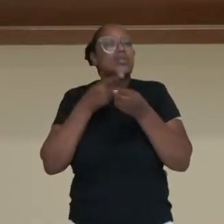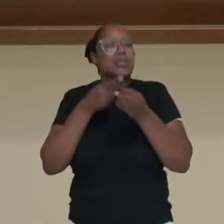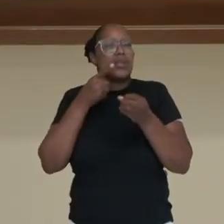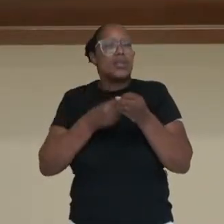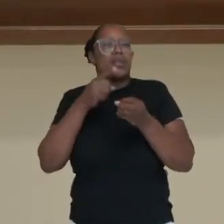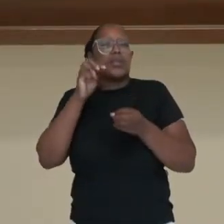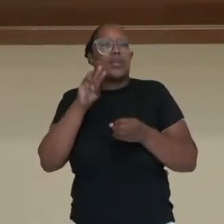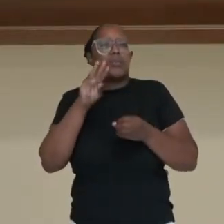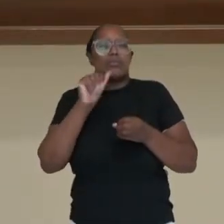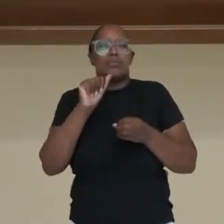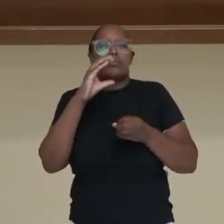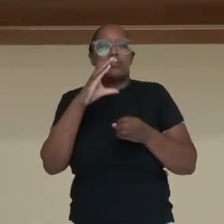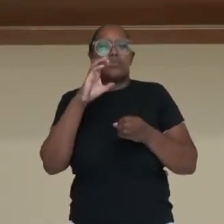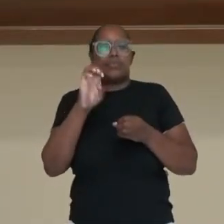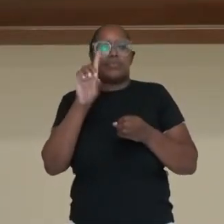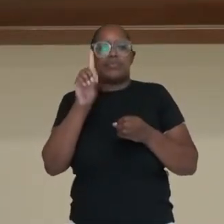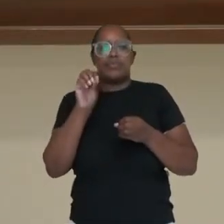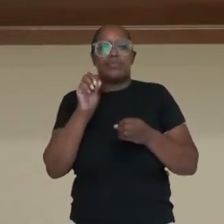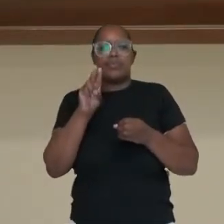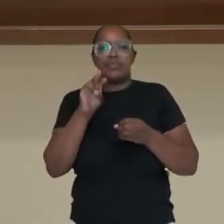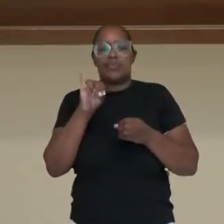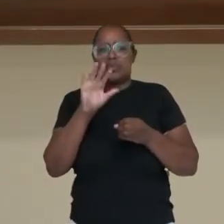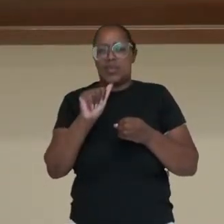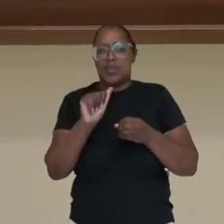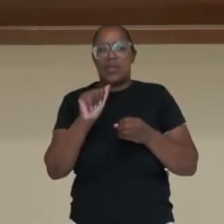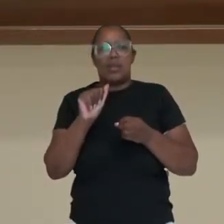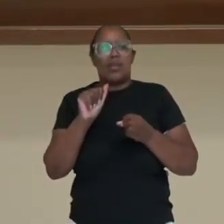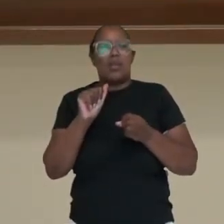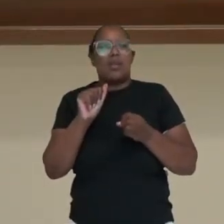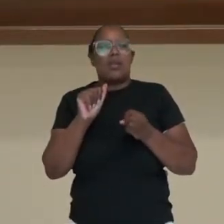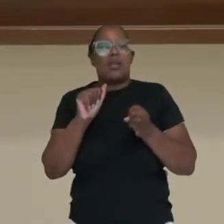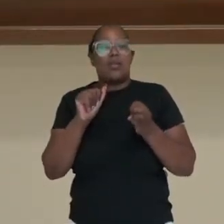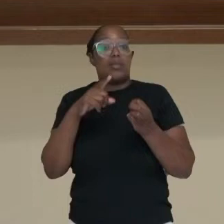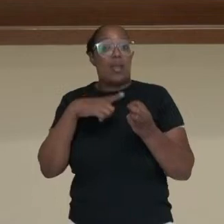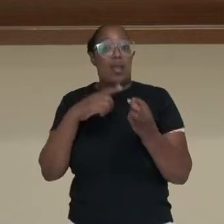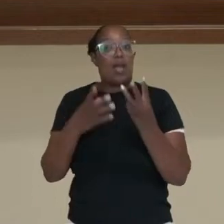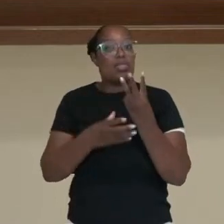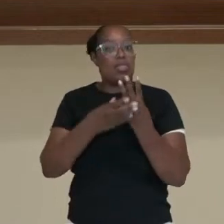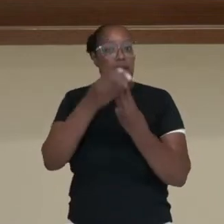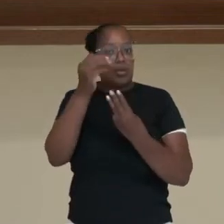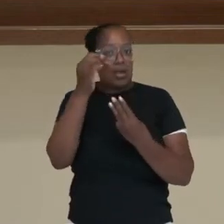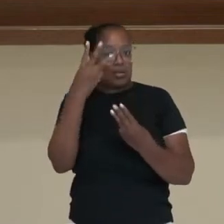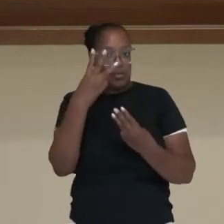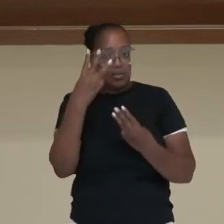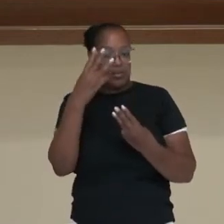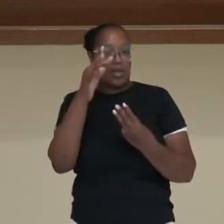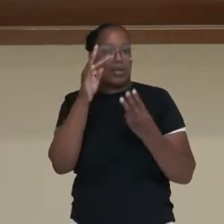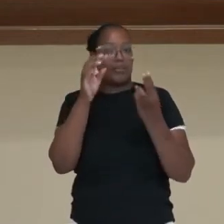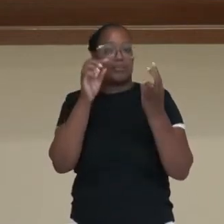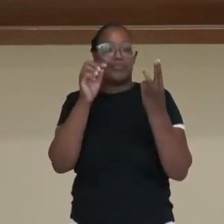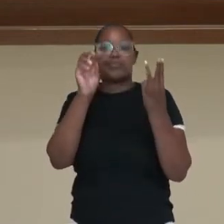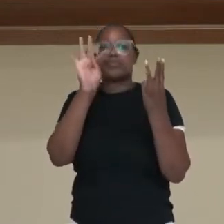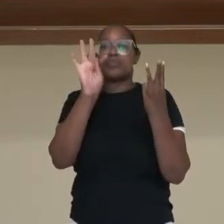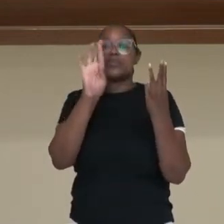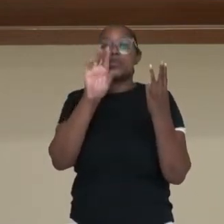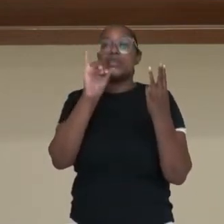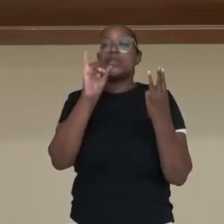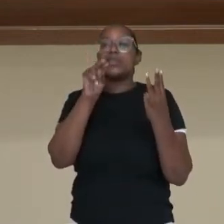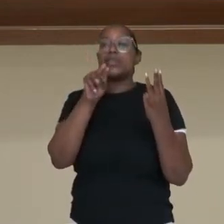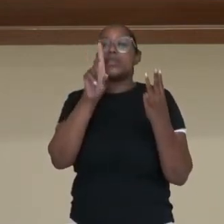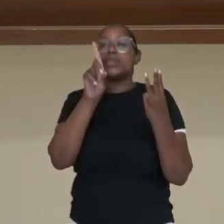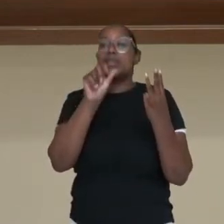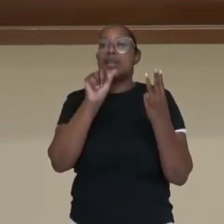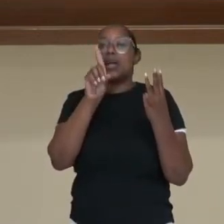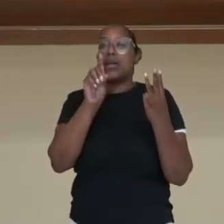Vale lembrar aí que nós temos a trindade, né? Sócrates, Platão foi aluno de Sócrates e Aristóteles foi aluno